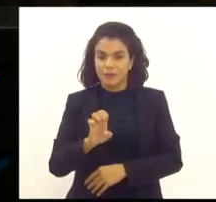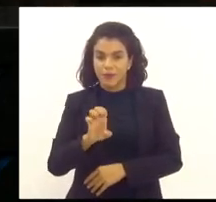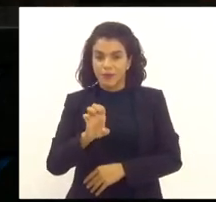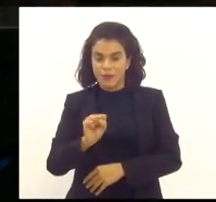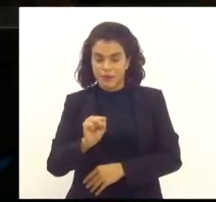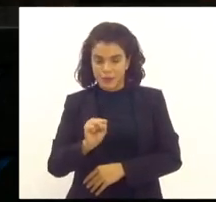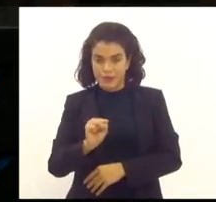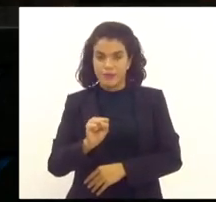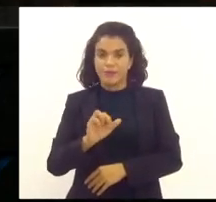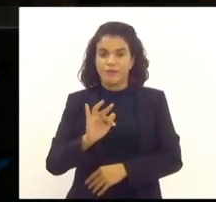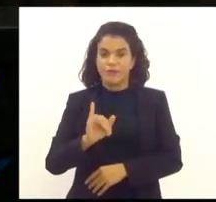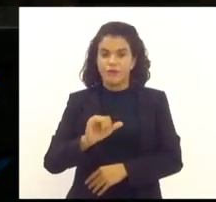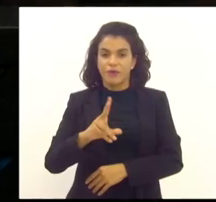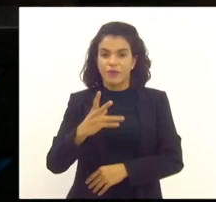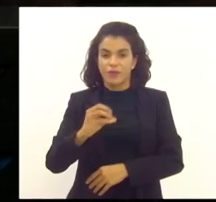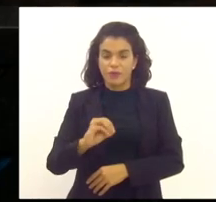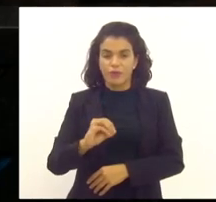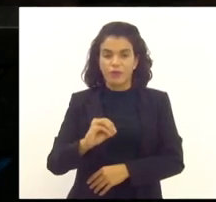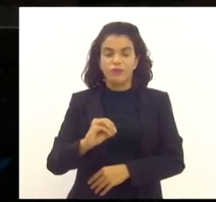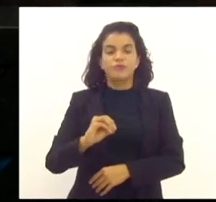na Bahia